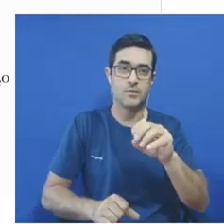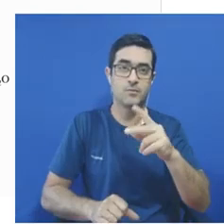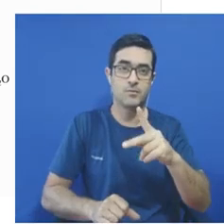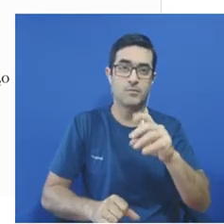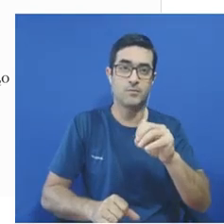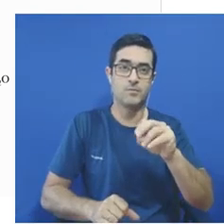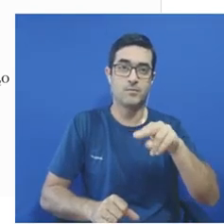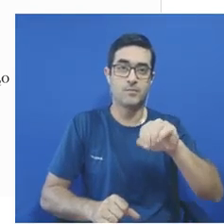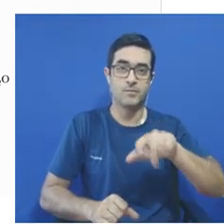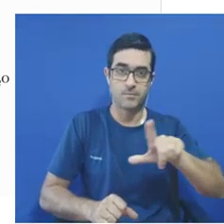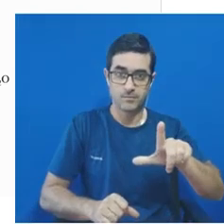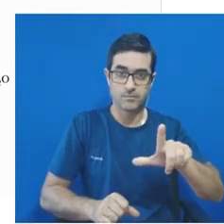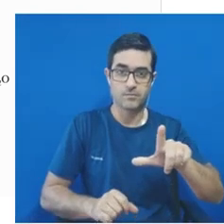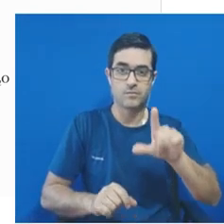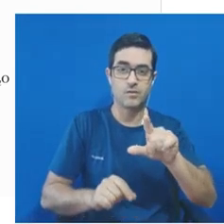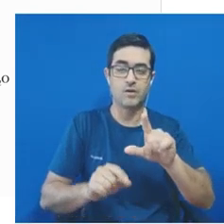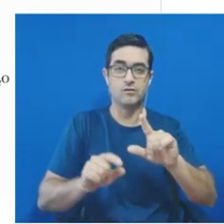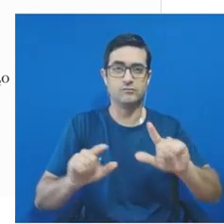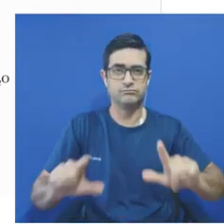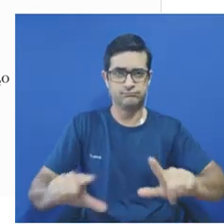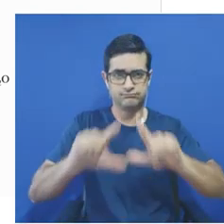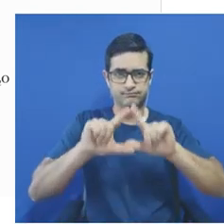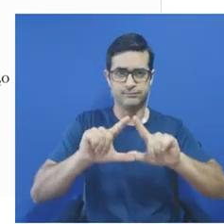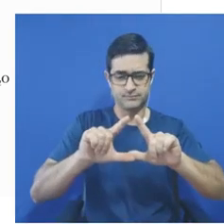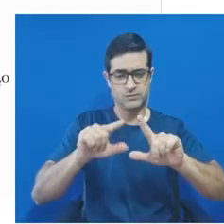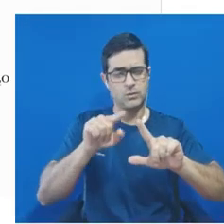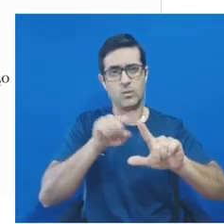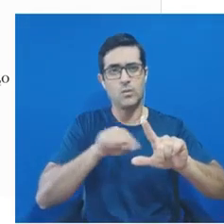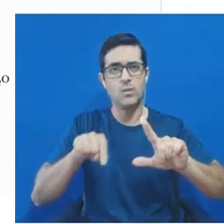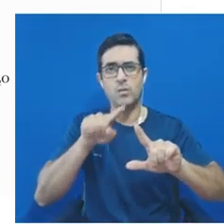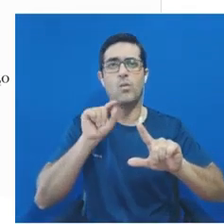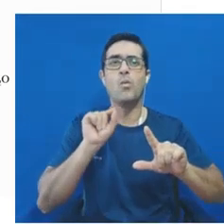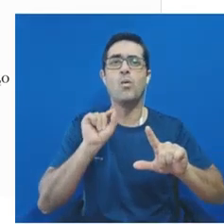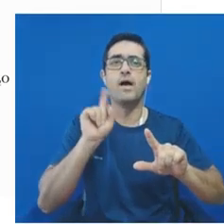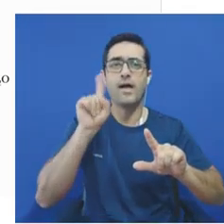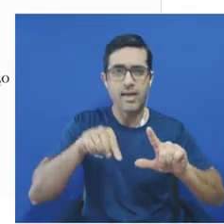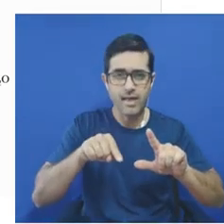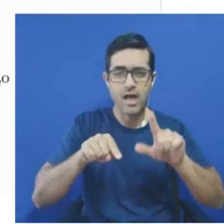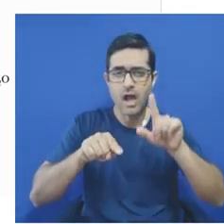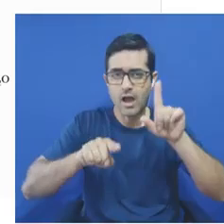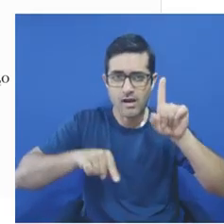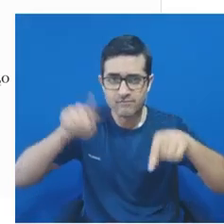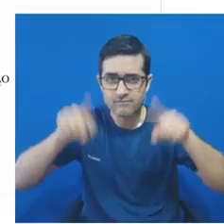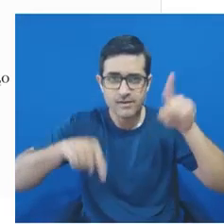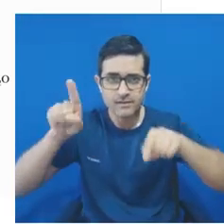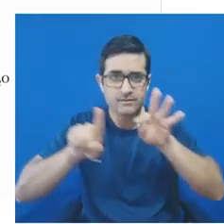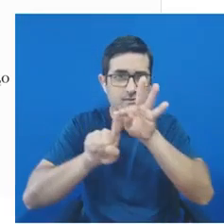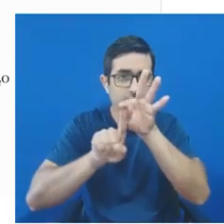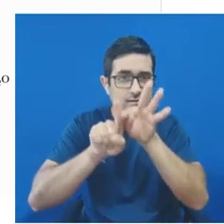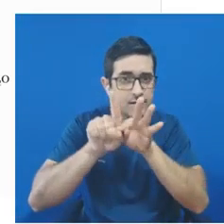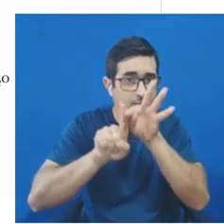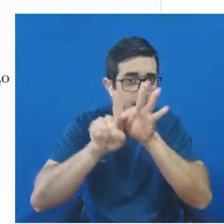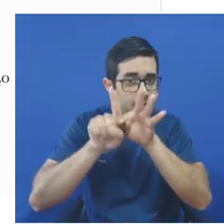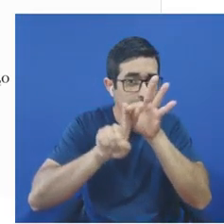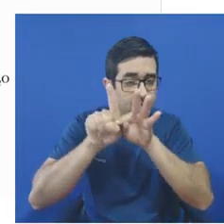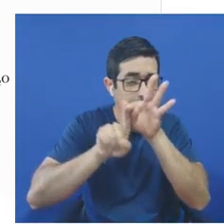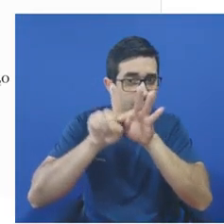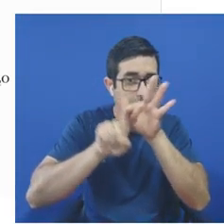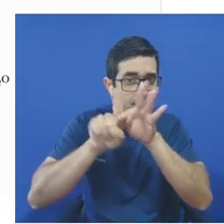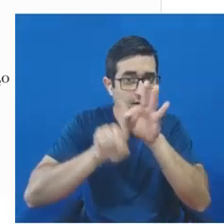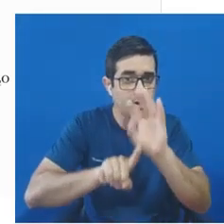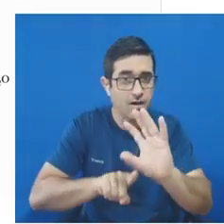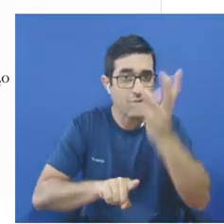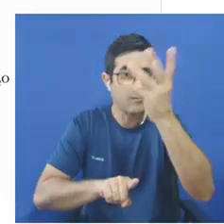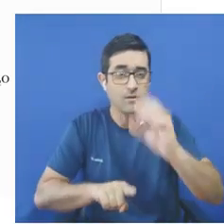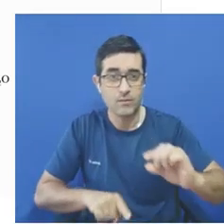esse triângulo indica que houve variação da temperatura, ou seja, ocorre um aumento da